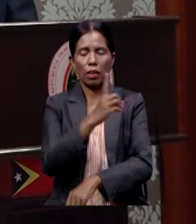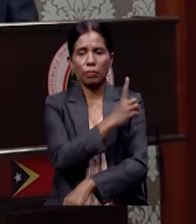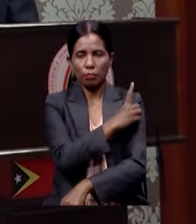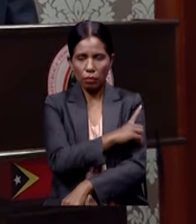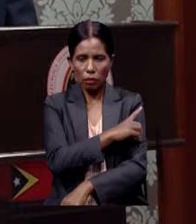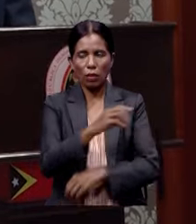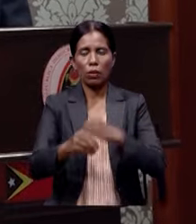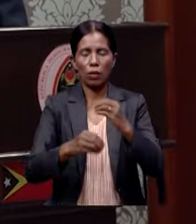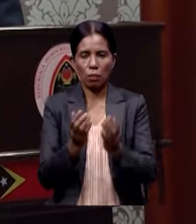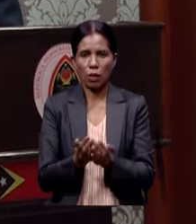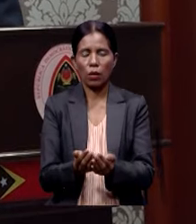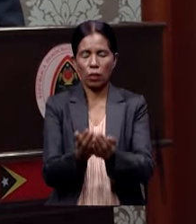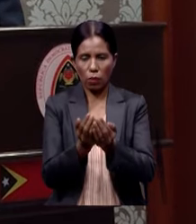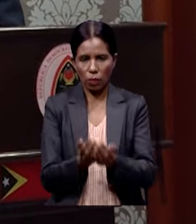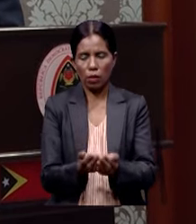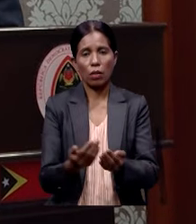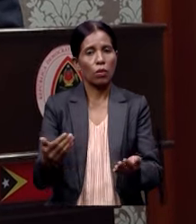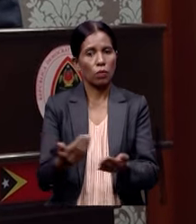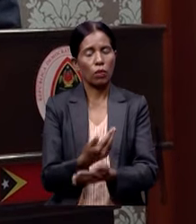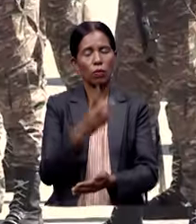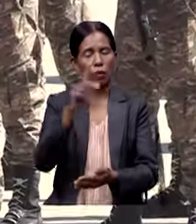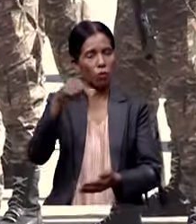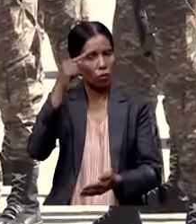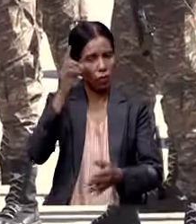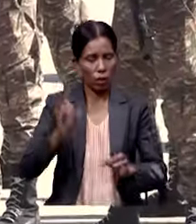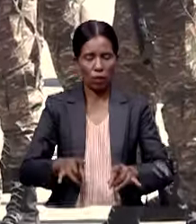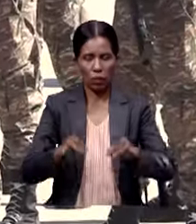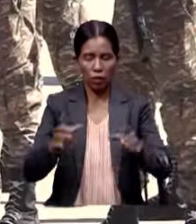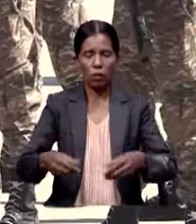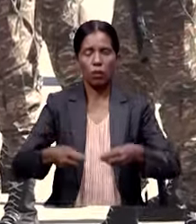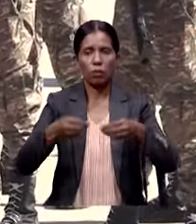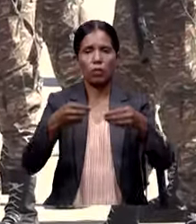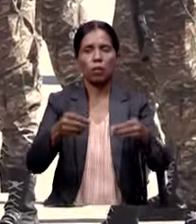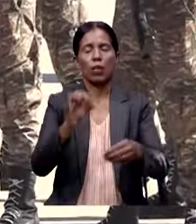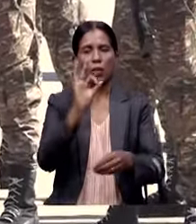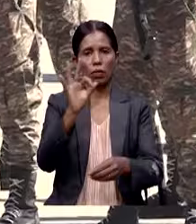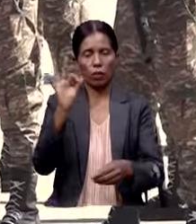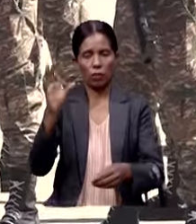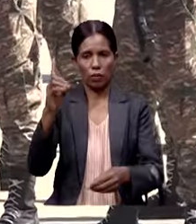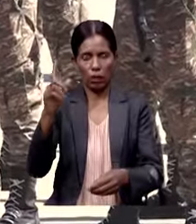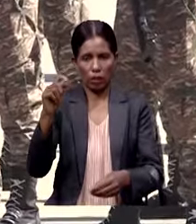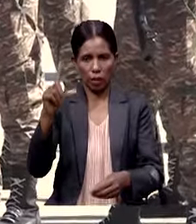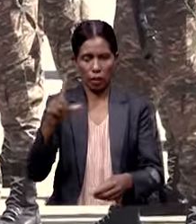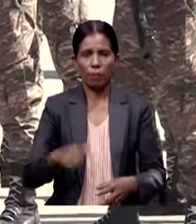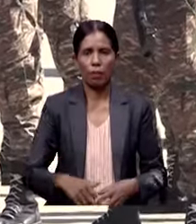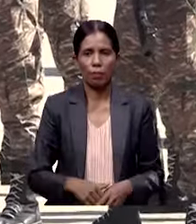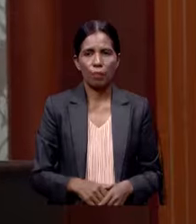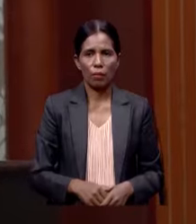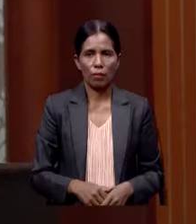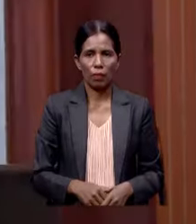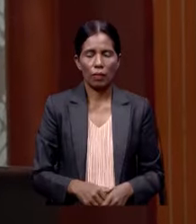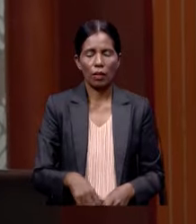a patrulhamento foi um rua, no Governo da Austrália, se oferece para a FIFDTL. Questão tolo, né? A